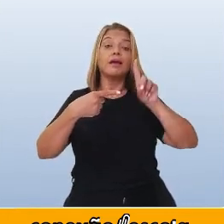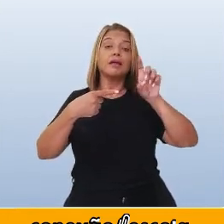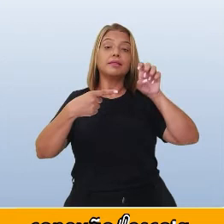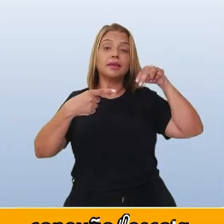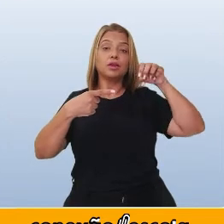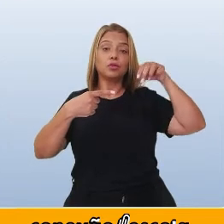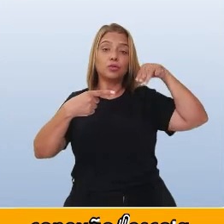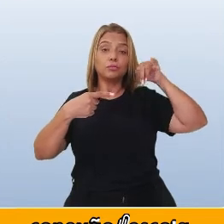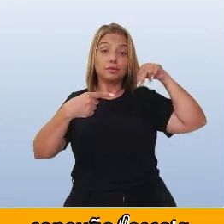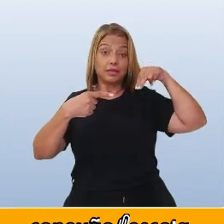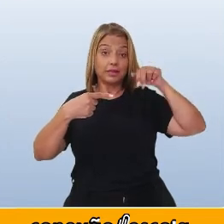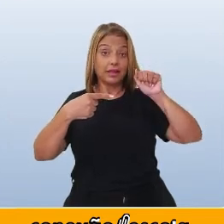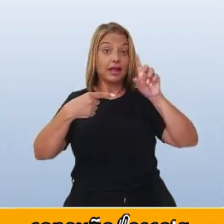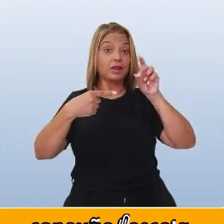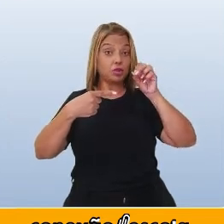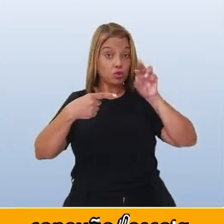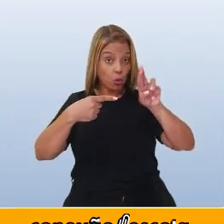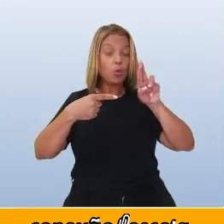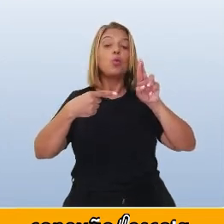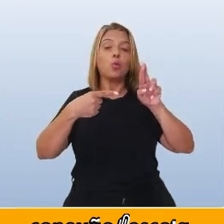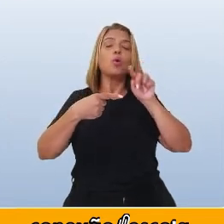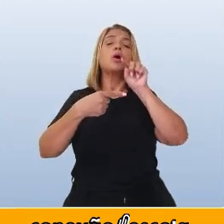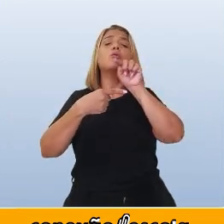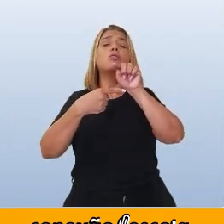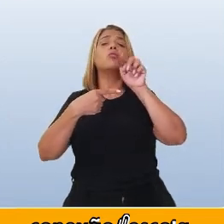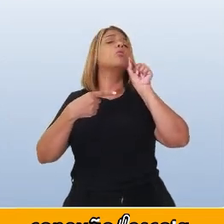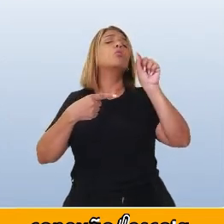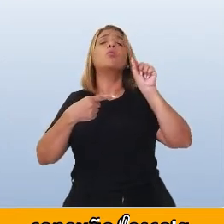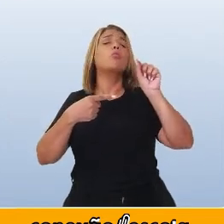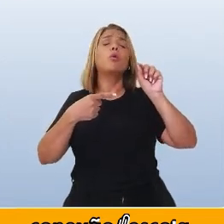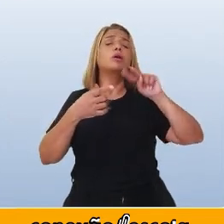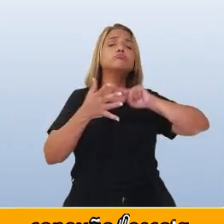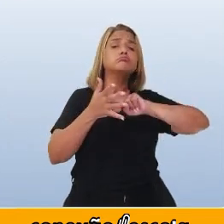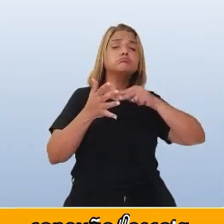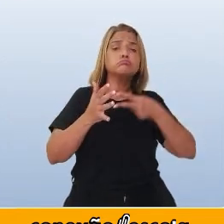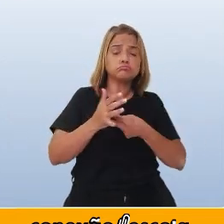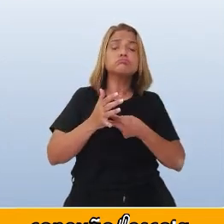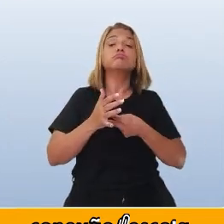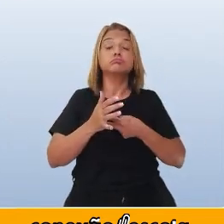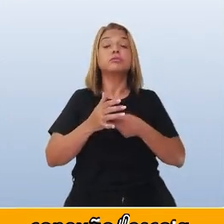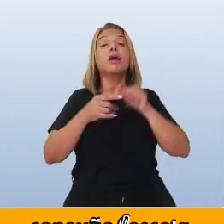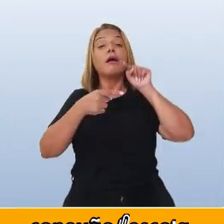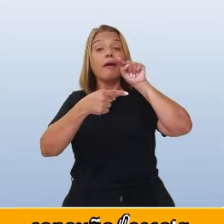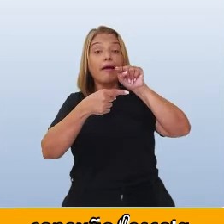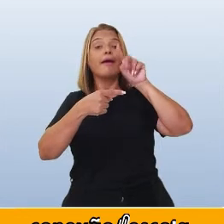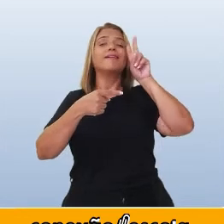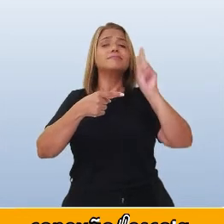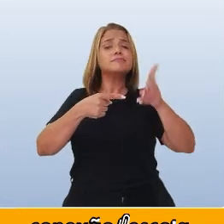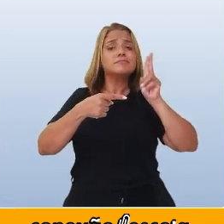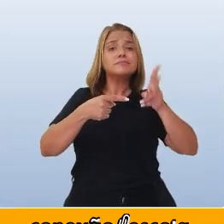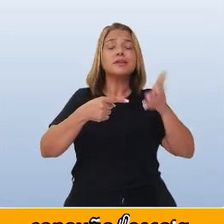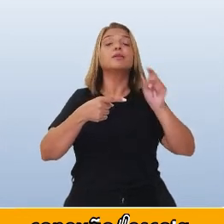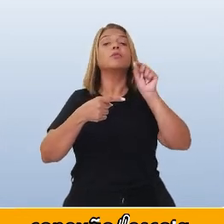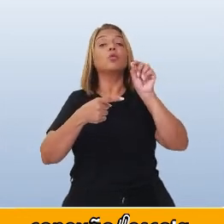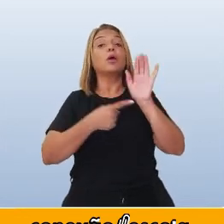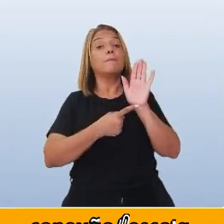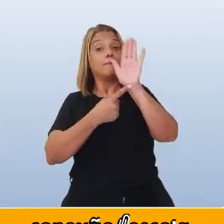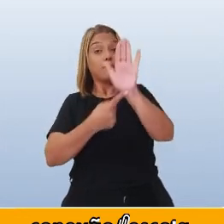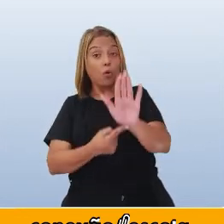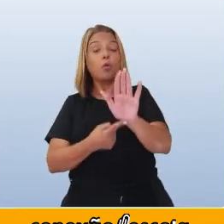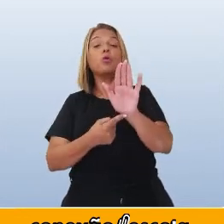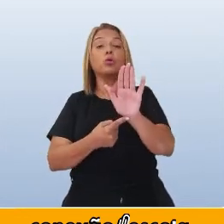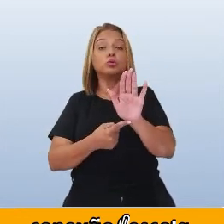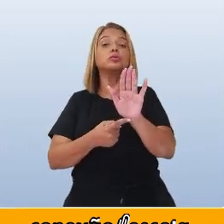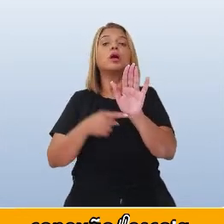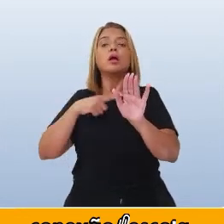o denominador. O que o numerador representa? Ele sempre vai ser a parte destacada